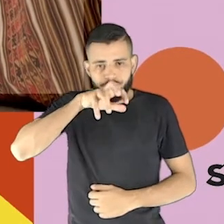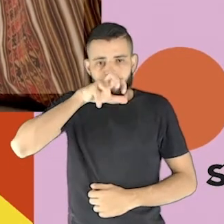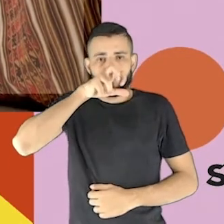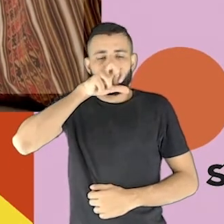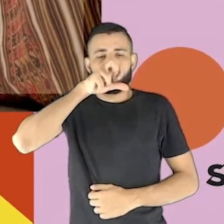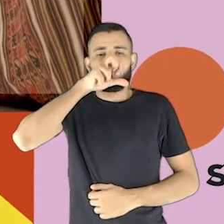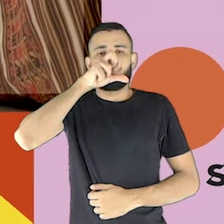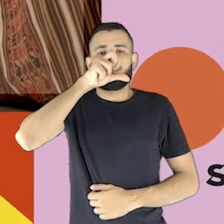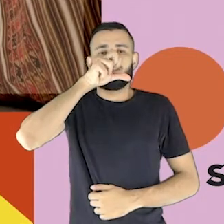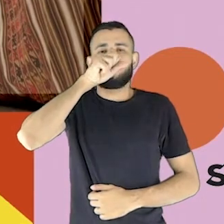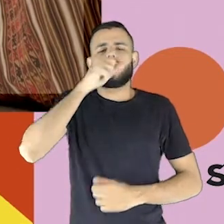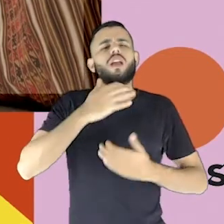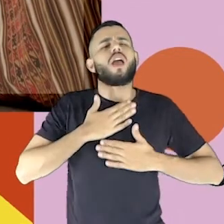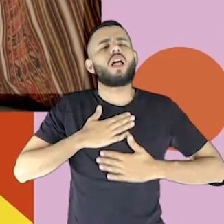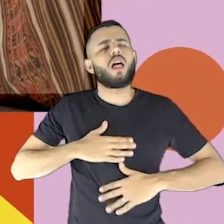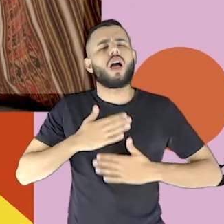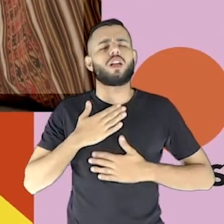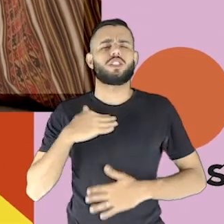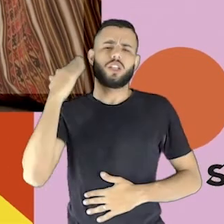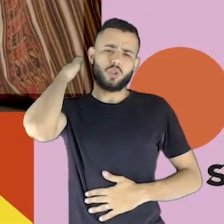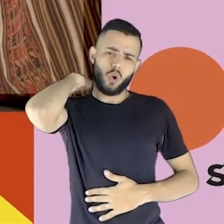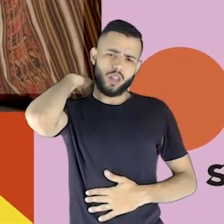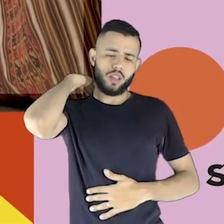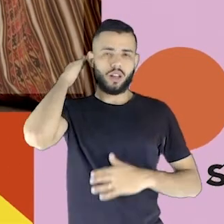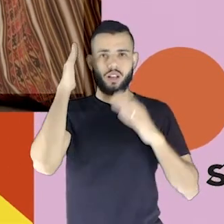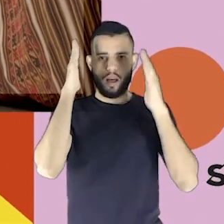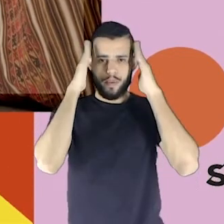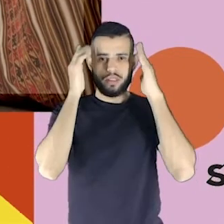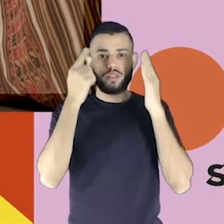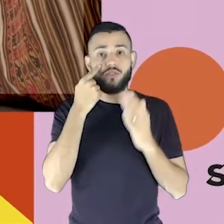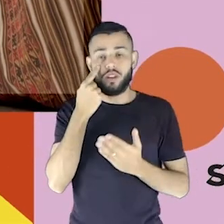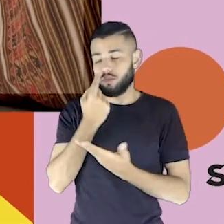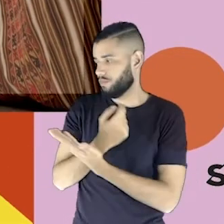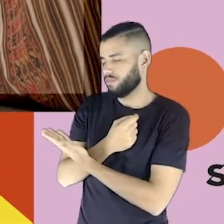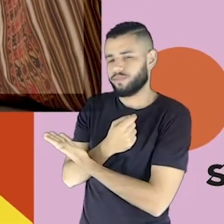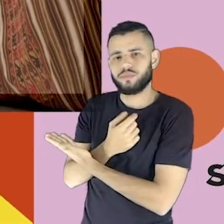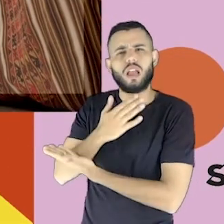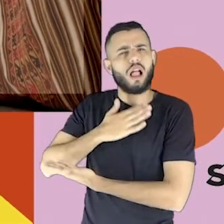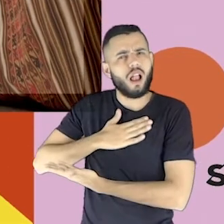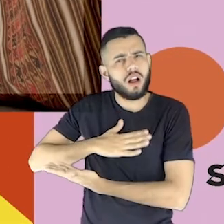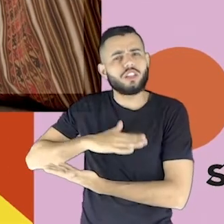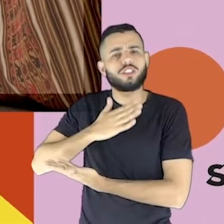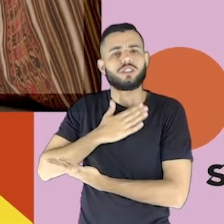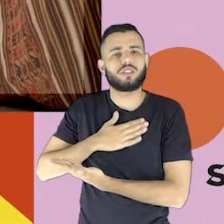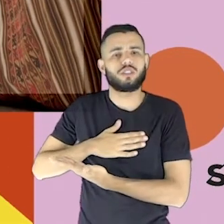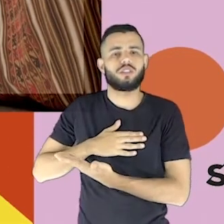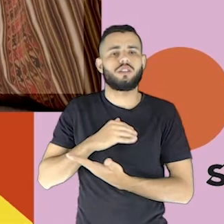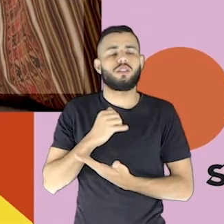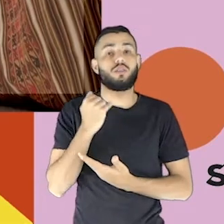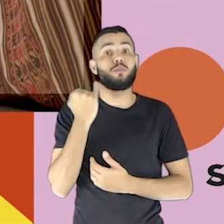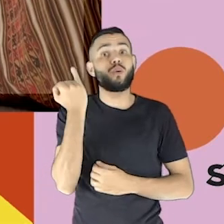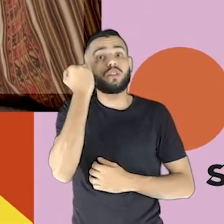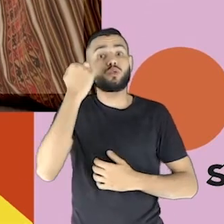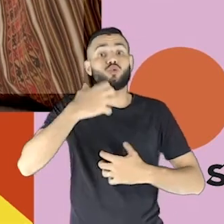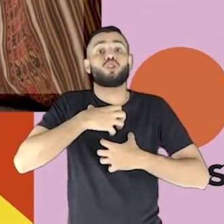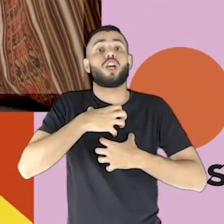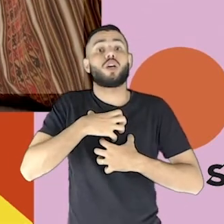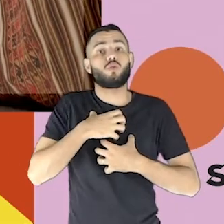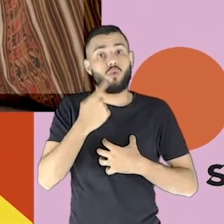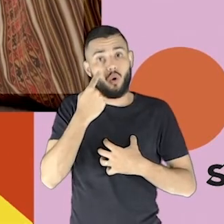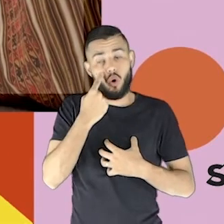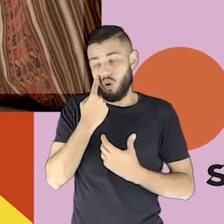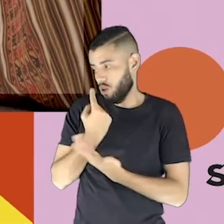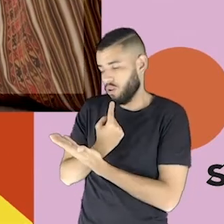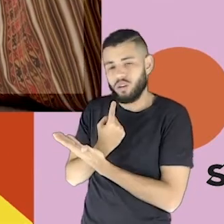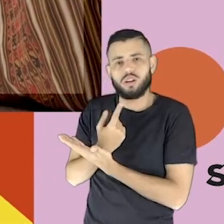o seu cervical, soltando a cabeça, relaxa os ombros e os braços. Não importa onde eu chego, mas como eu fico. Sente que já